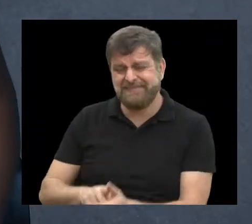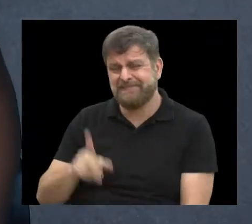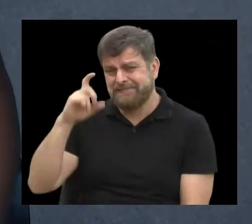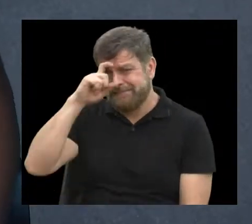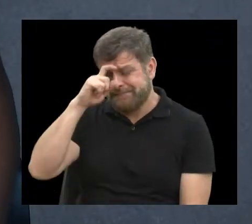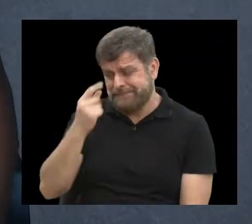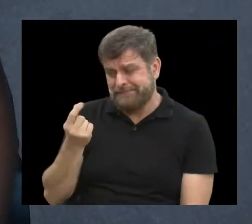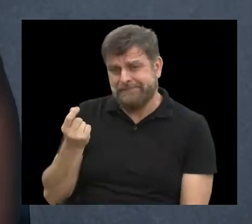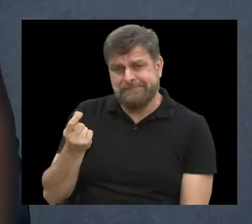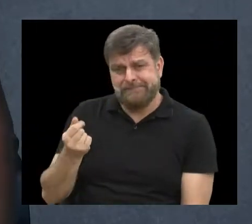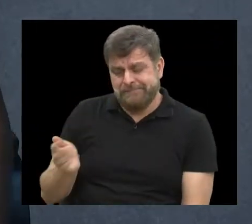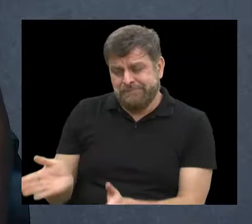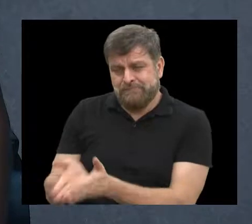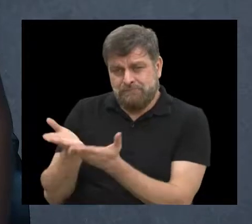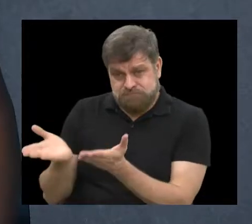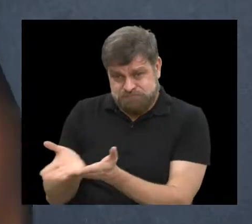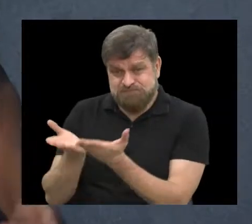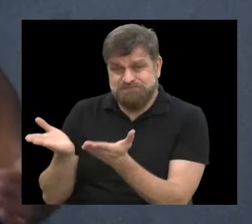social.